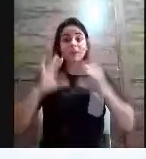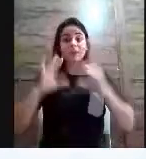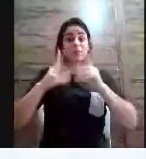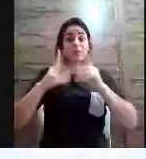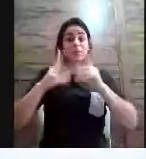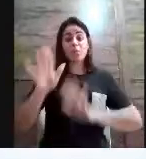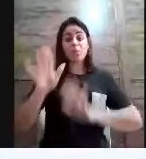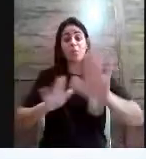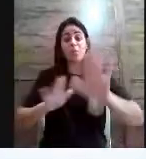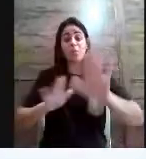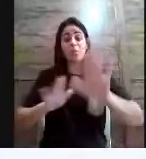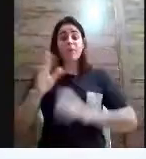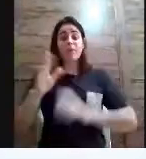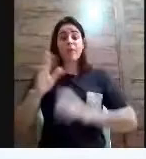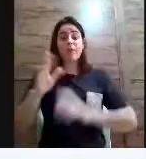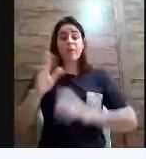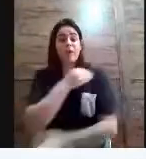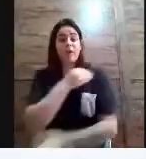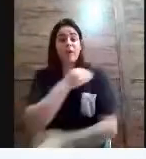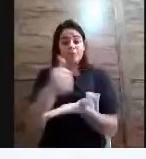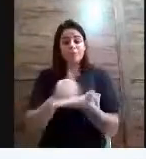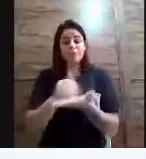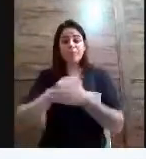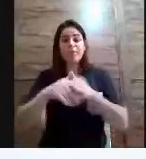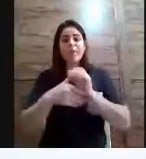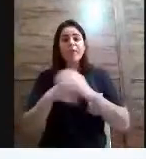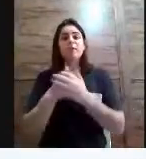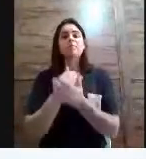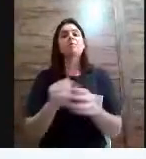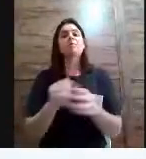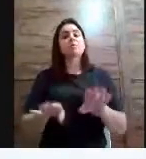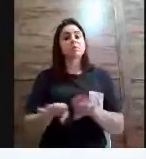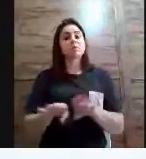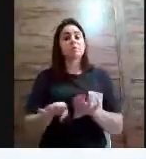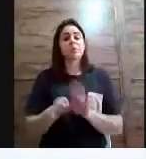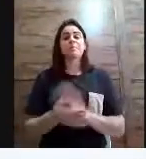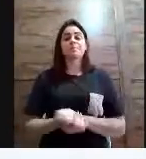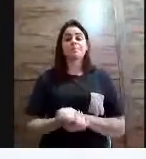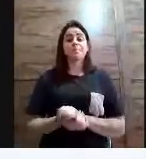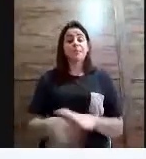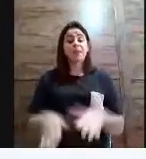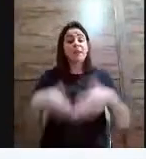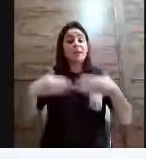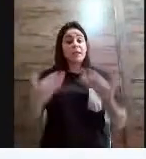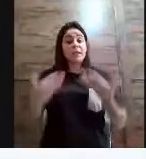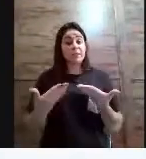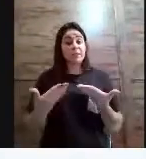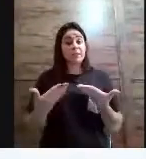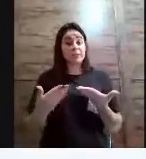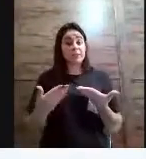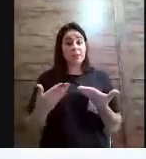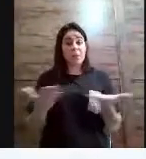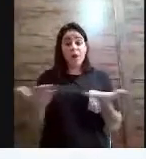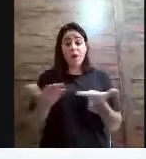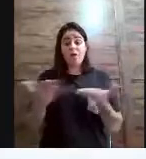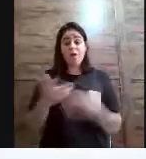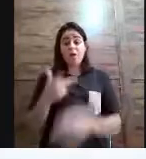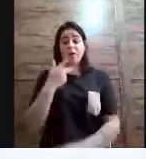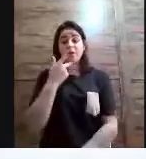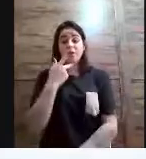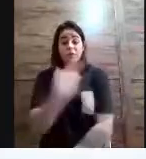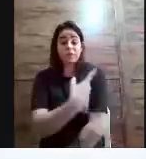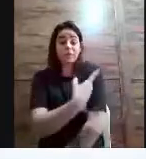mãos. Doutora, essas vacinas que estão falando em 95%, 96% de eficácia, vocês que